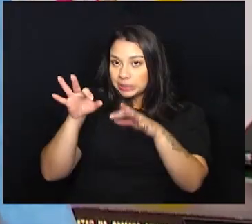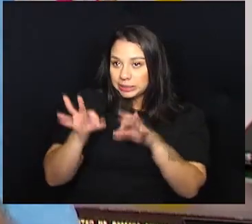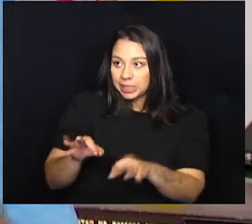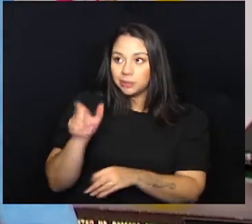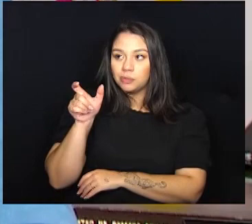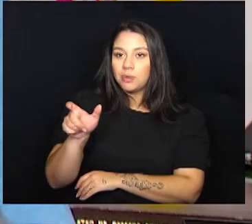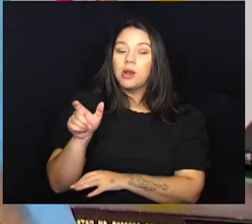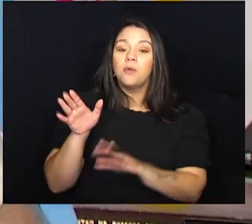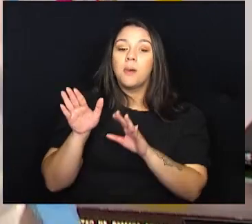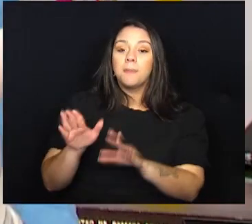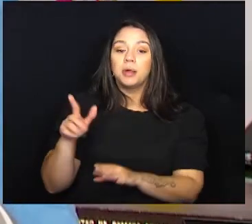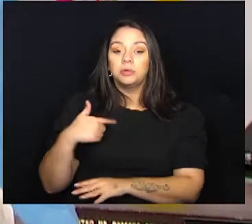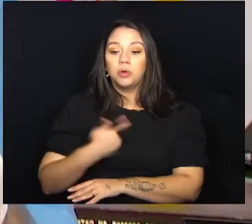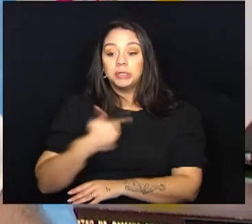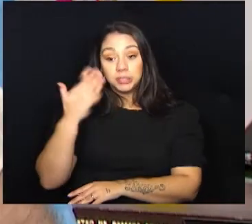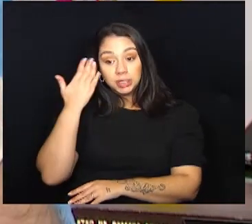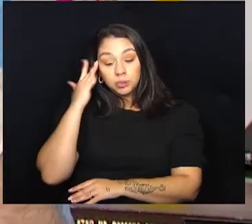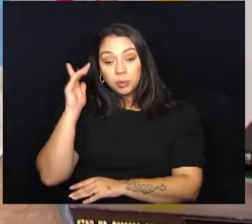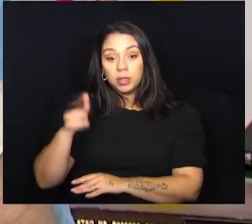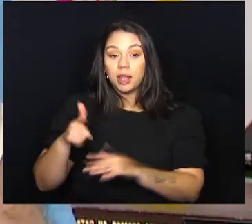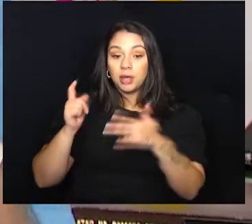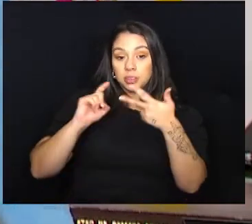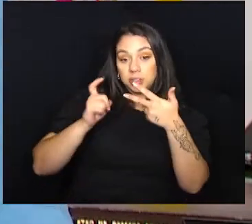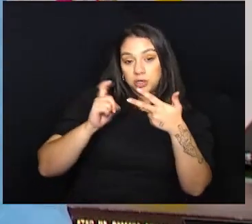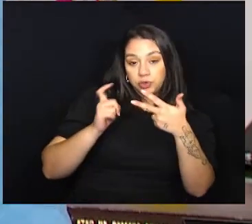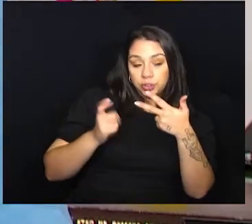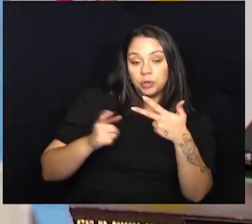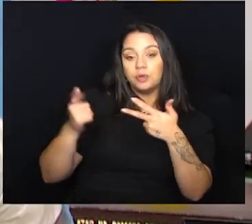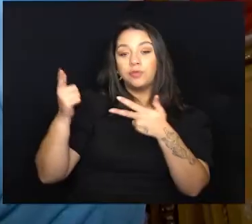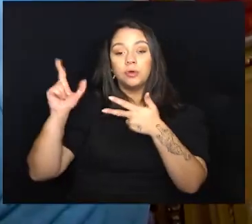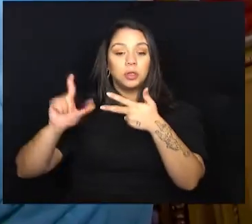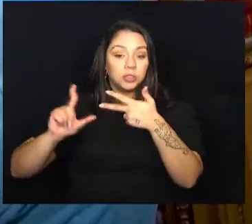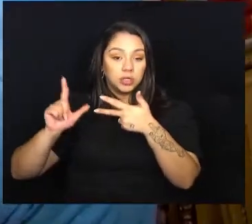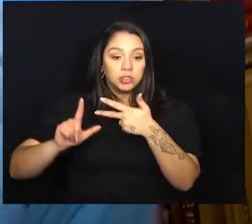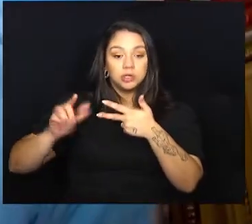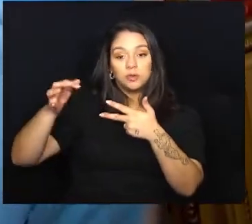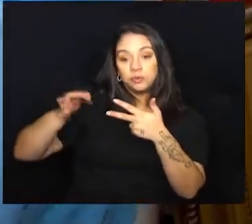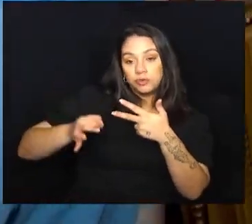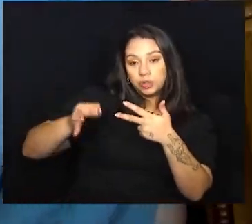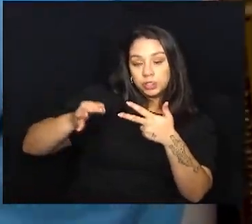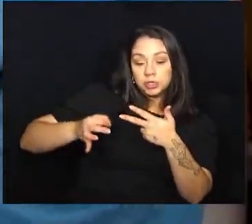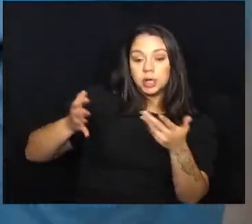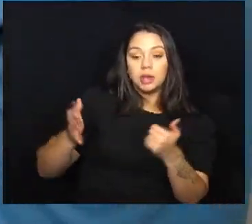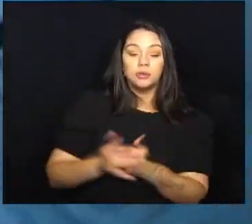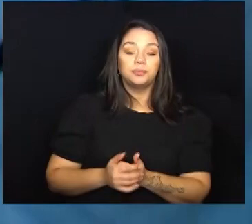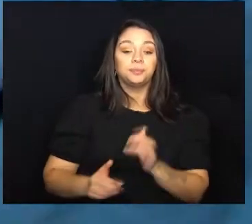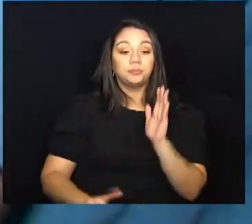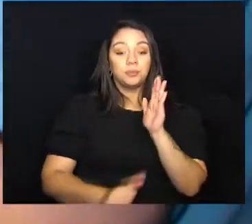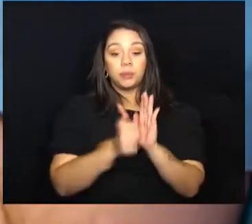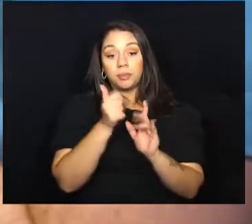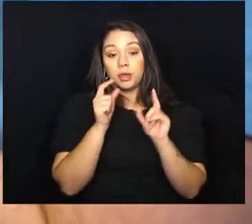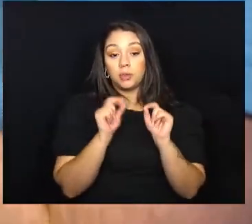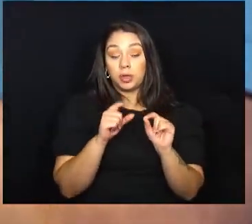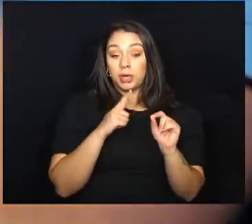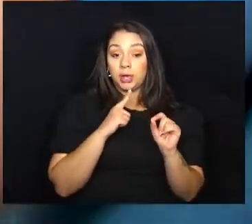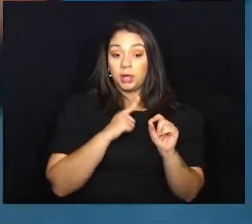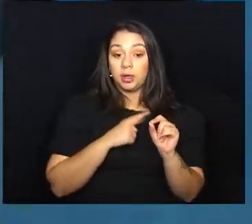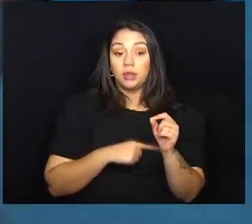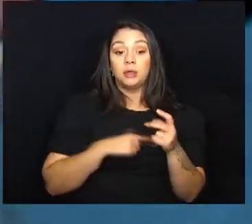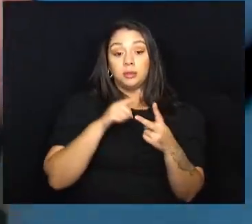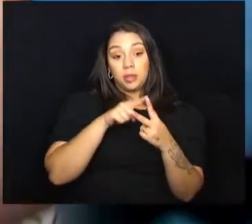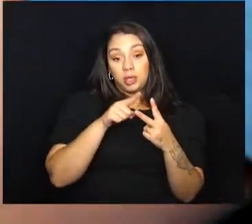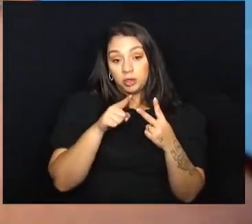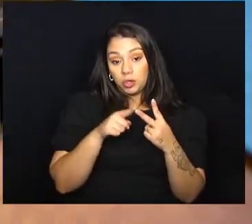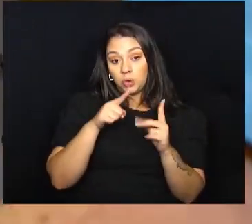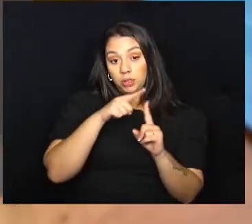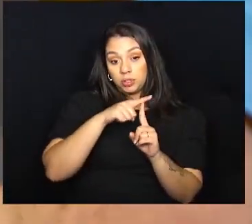assim, mas do que nós entenderíamos como executivo, legislativo, judiciário. Em primeiro lugar, nós temos 2 tipos, falando grosso modo,